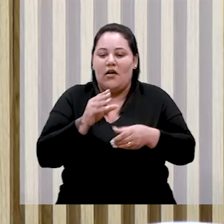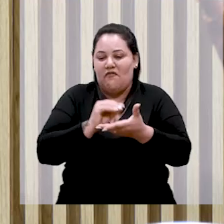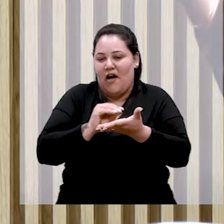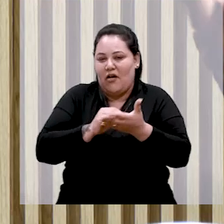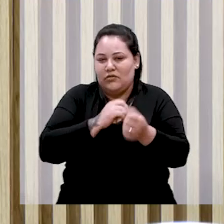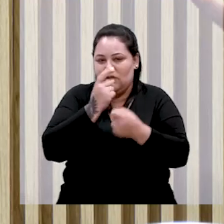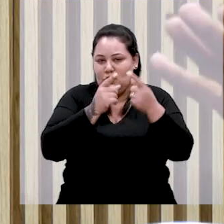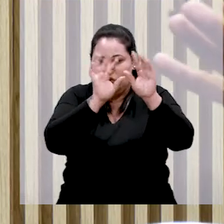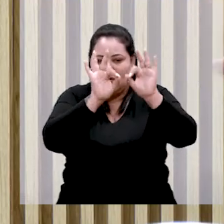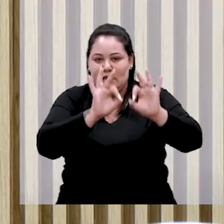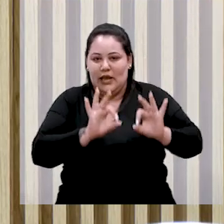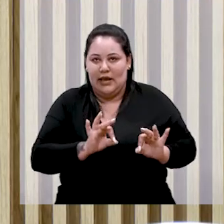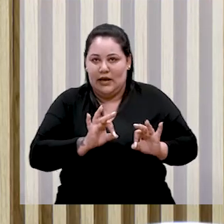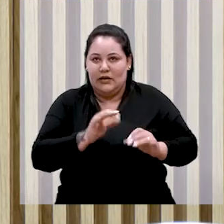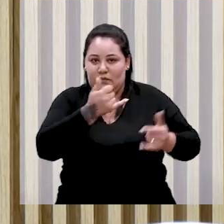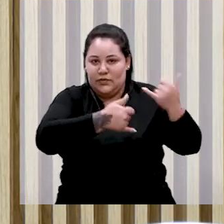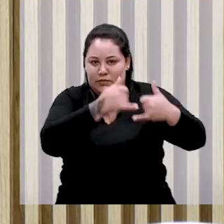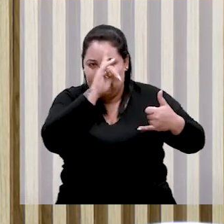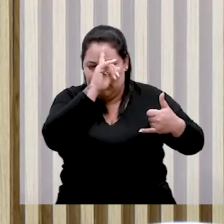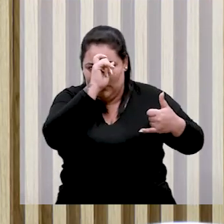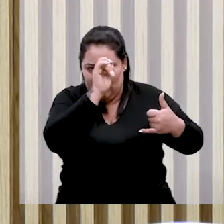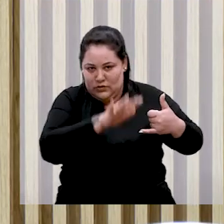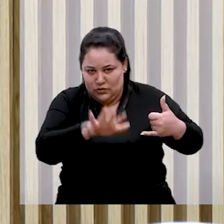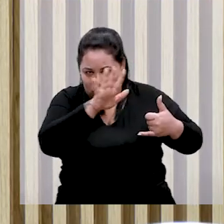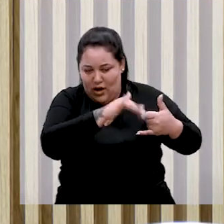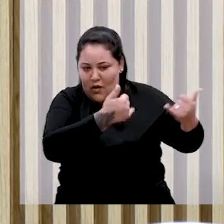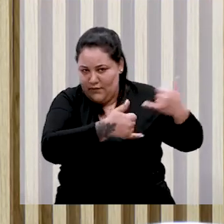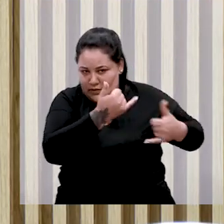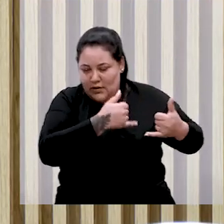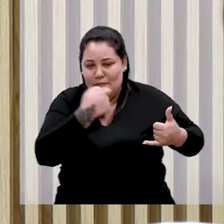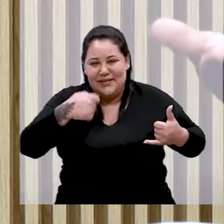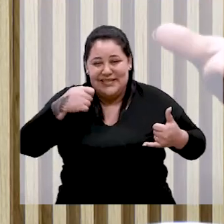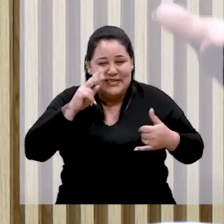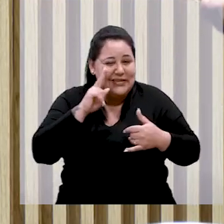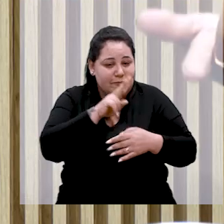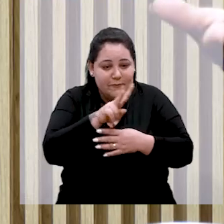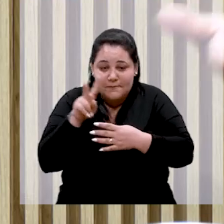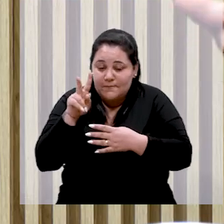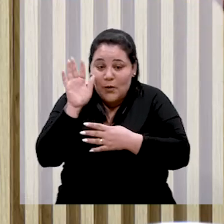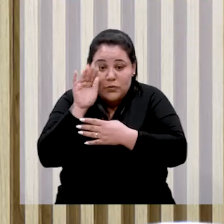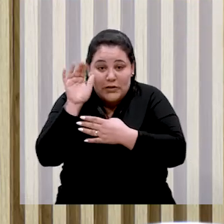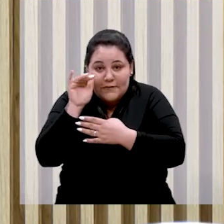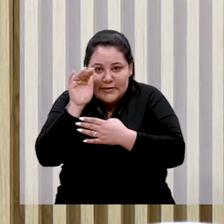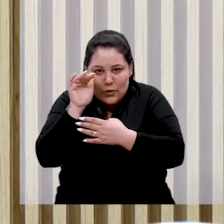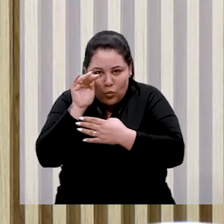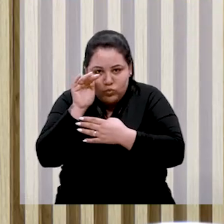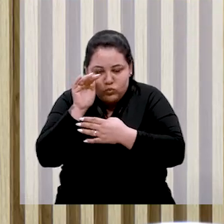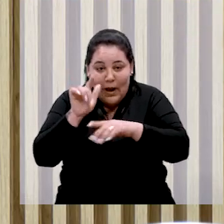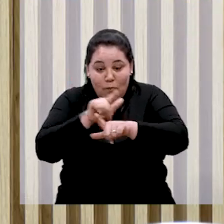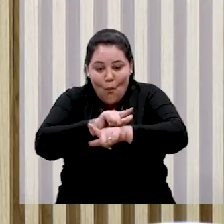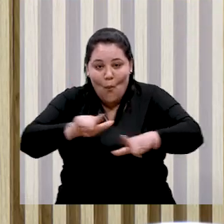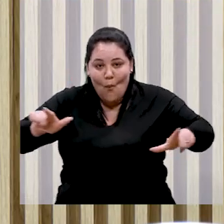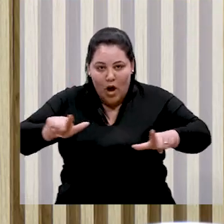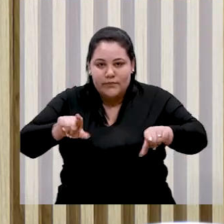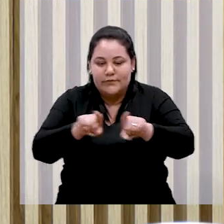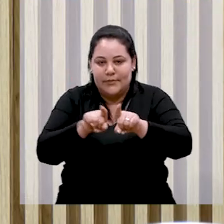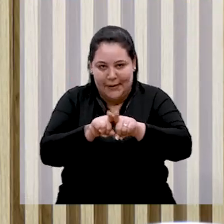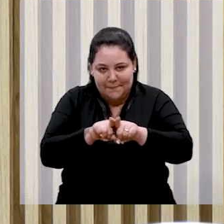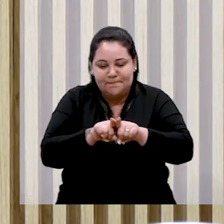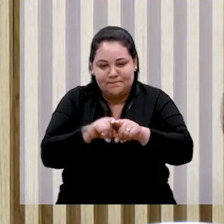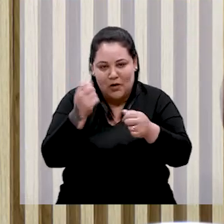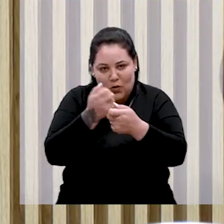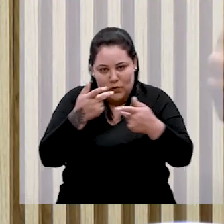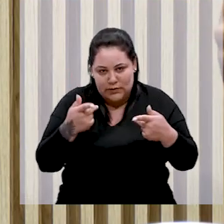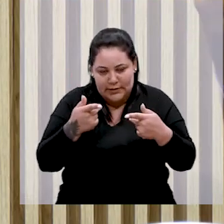últimos ajustes, conforme as informações do hospital, precisa passar por algumas vistorias de vigilância, né? A gente está falando sobre